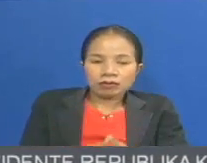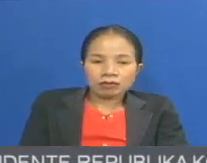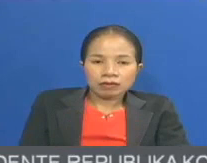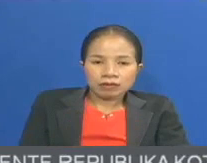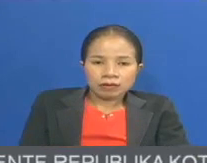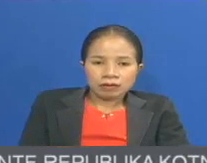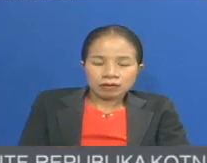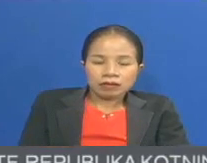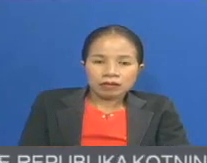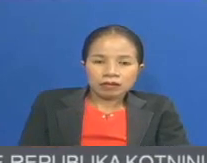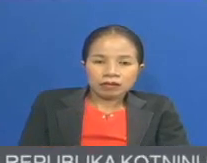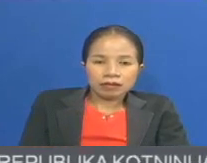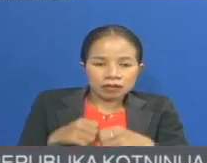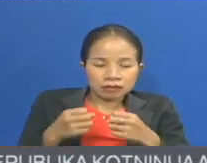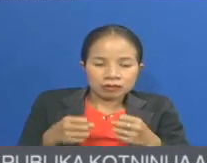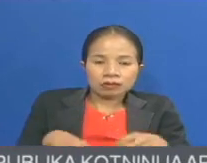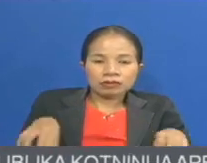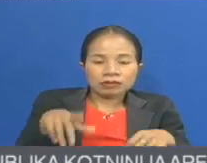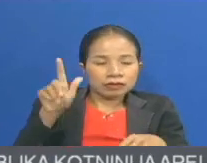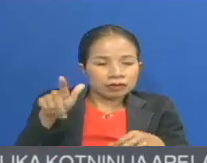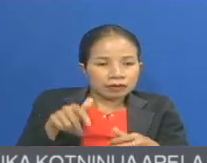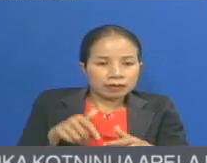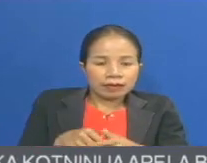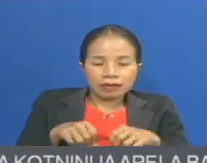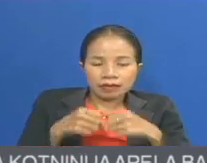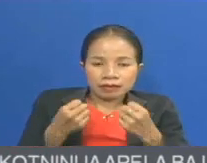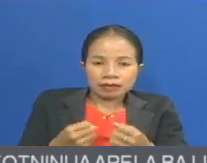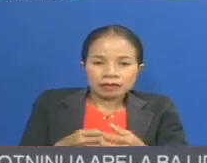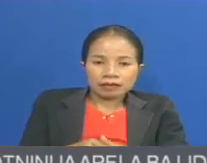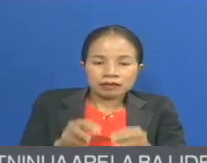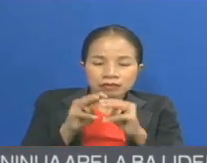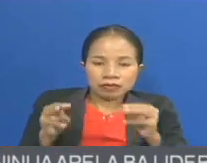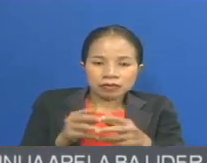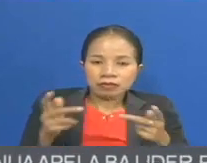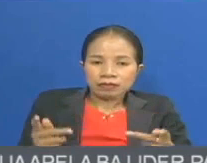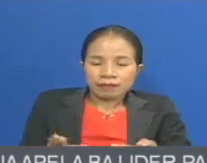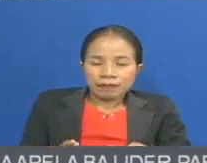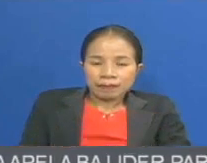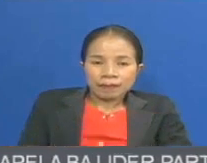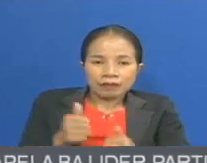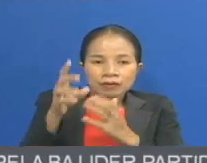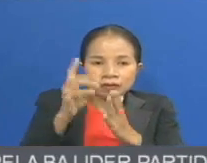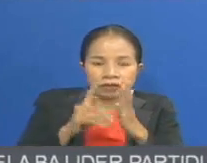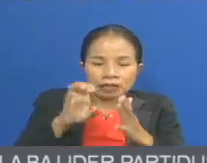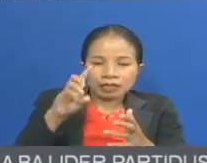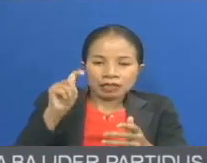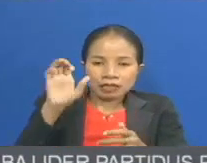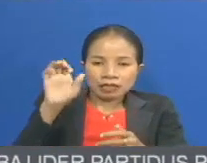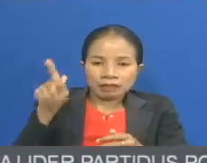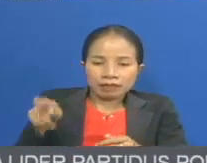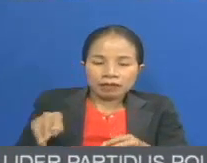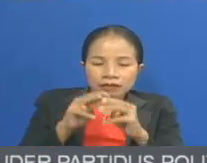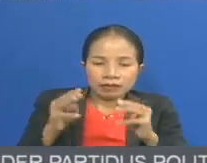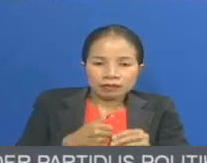avaria otu sistema ne lau hane sen kala ia municipir ia fatin ni dade Per dados e de teleempresa pública